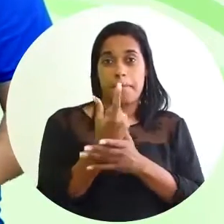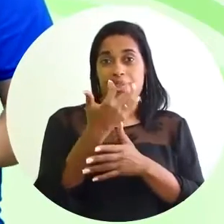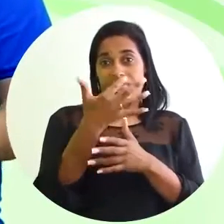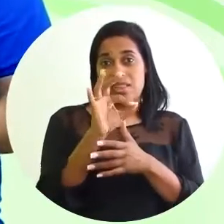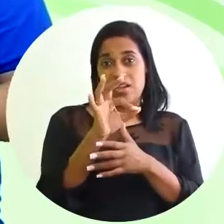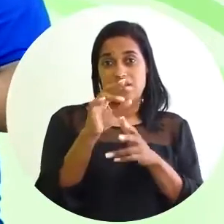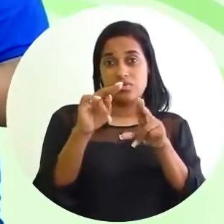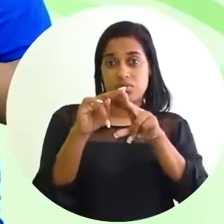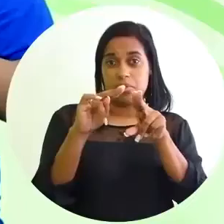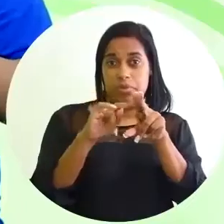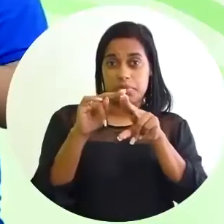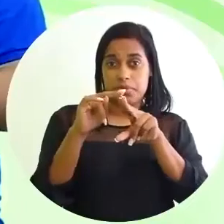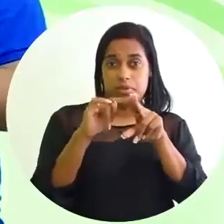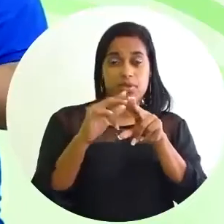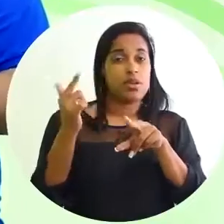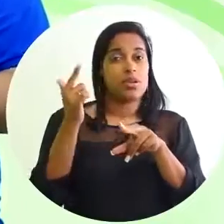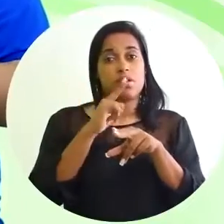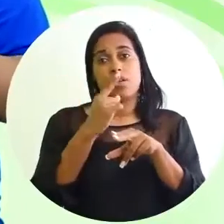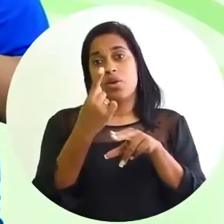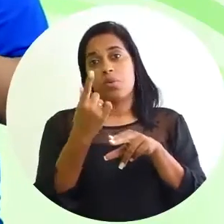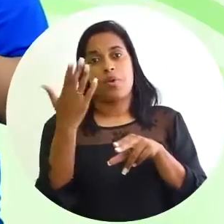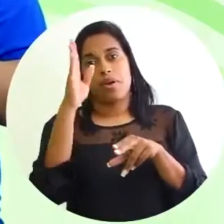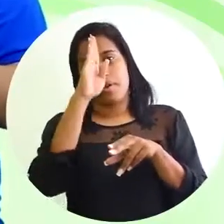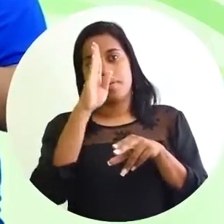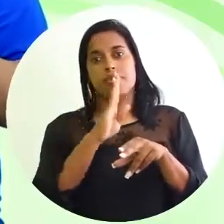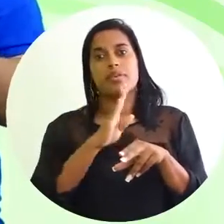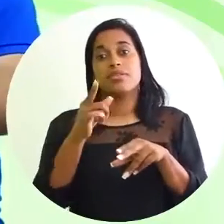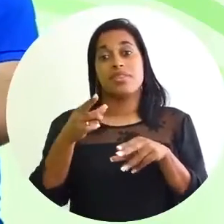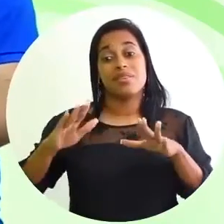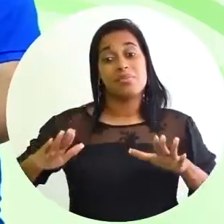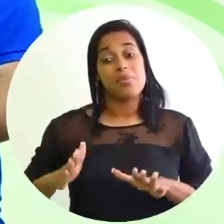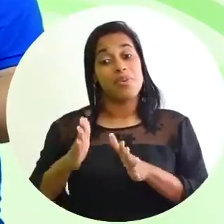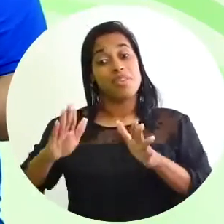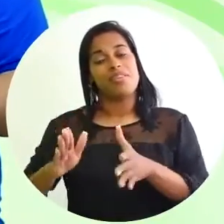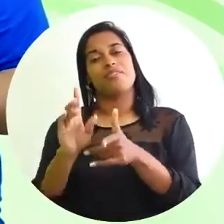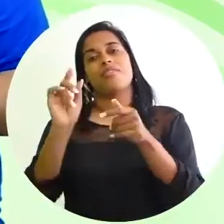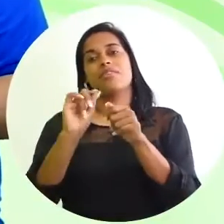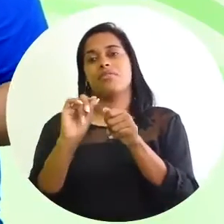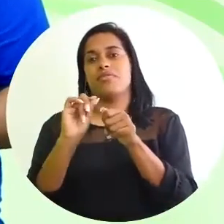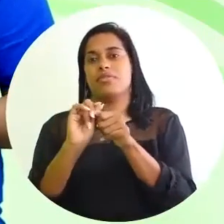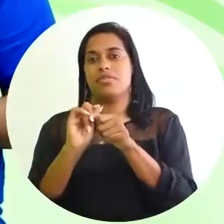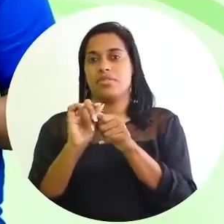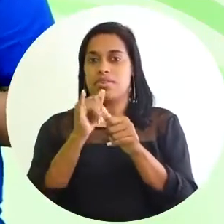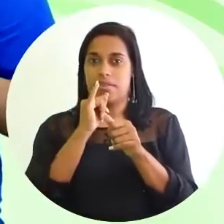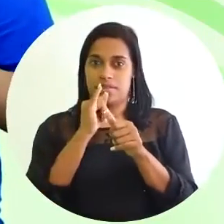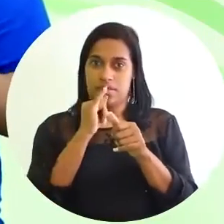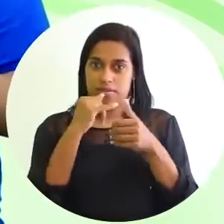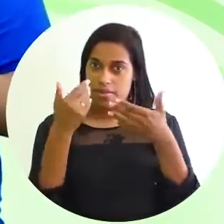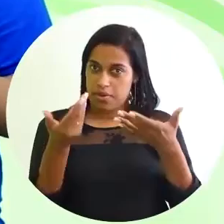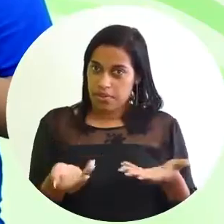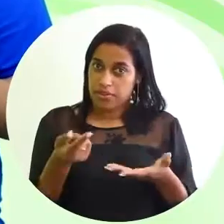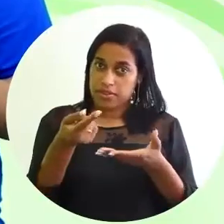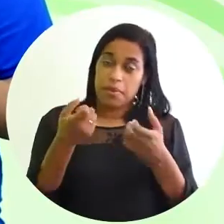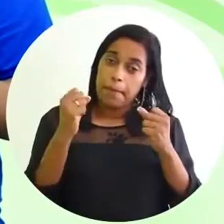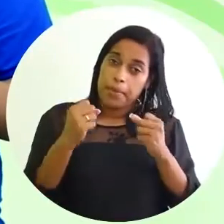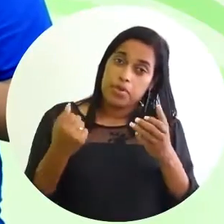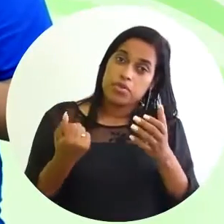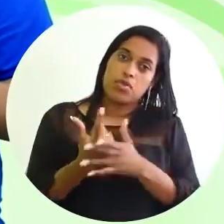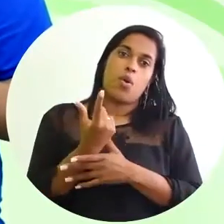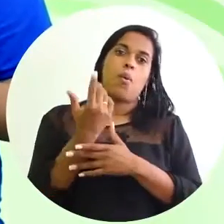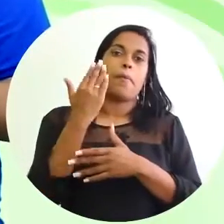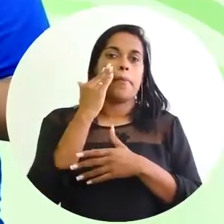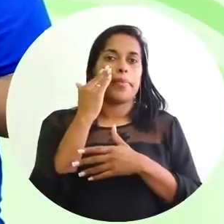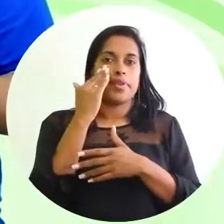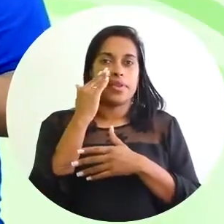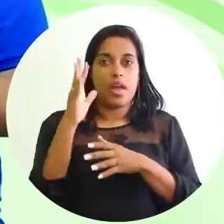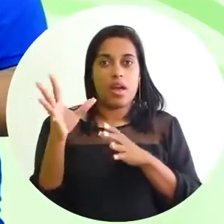10 pizzas, você ganha uma pizza grátis. Ou seja, ele está lhe motivando a fazer isso. Então, isso é um elemento dos games, de você ir